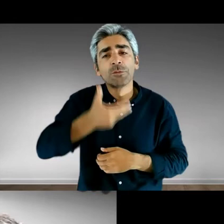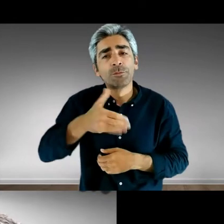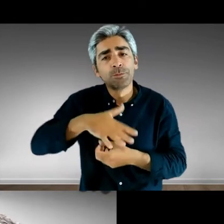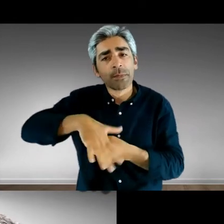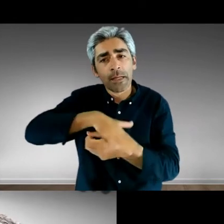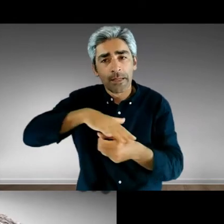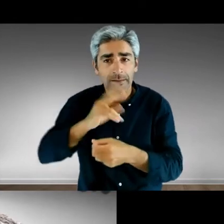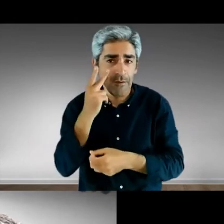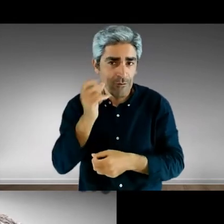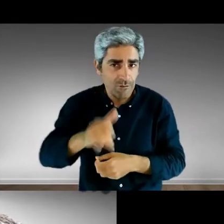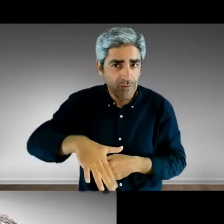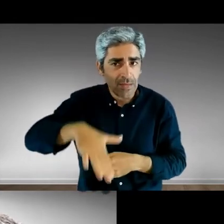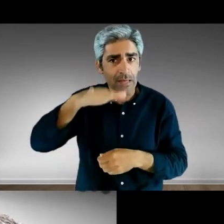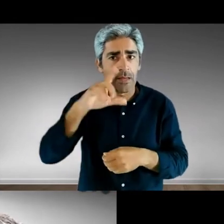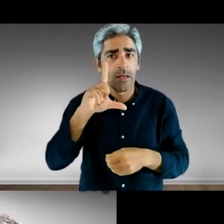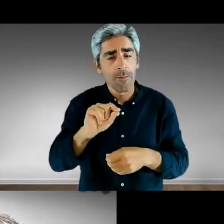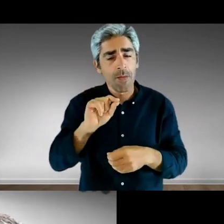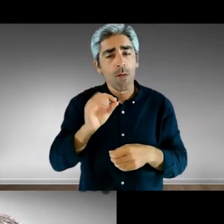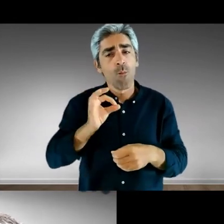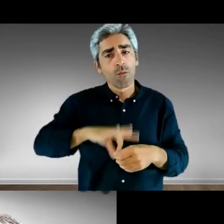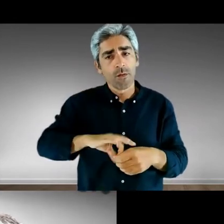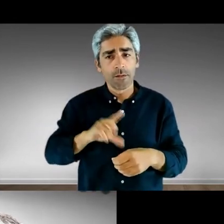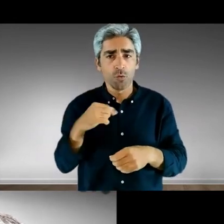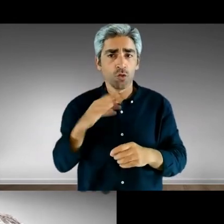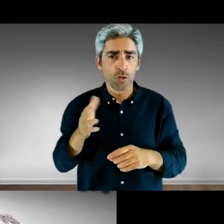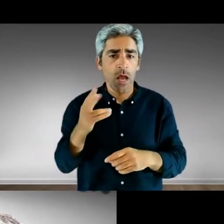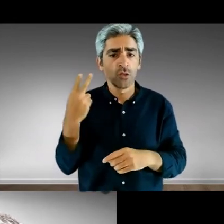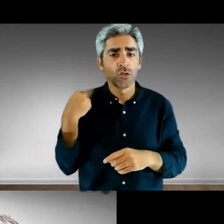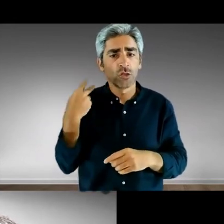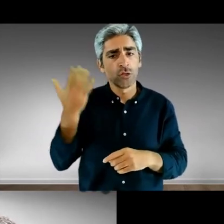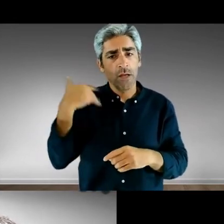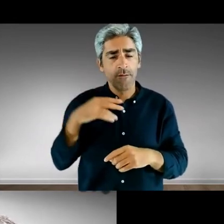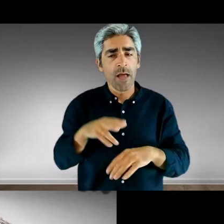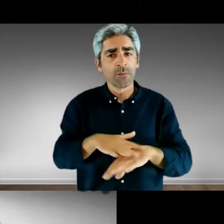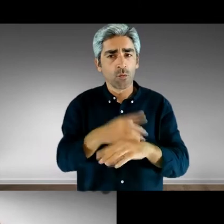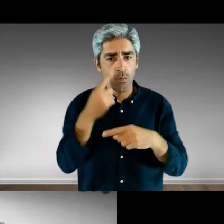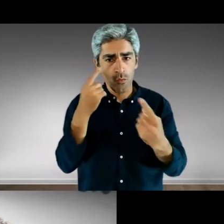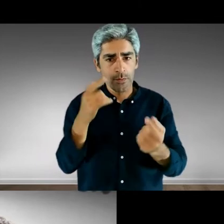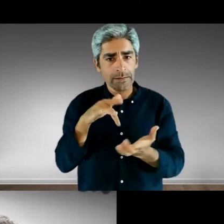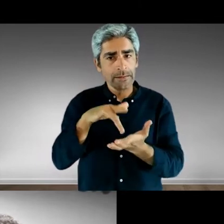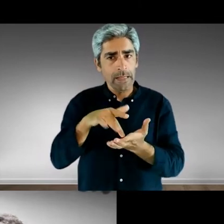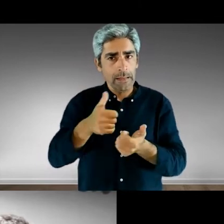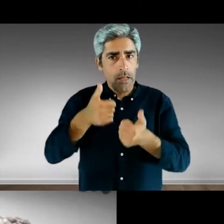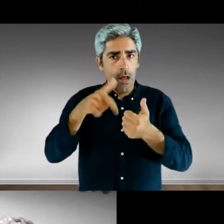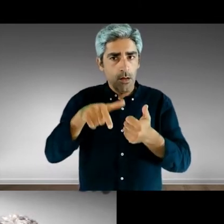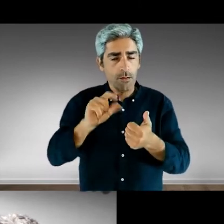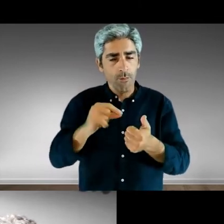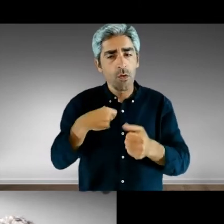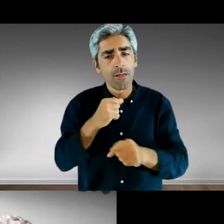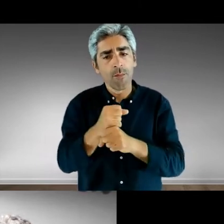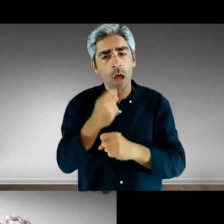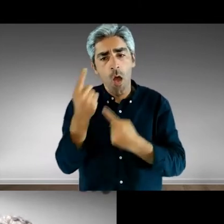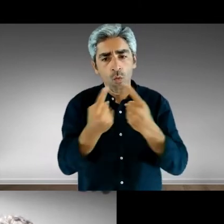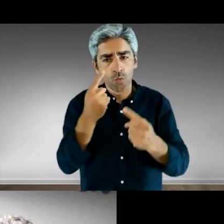de vida e profissional, também por ter sido chefia na Administração Pública Central, ter também trabalhado em